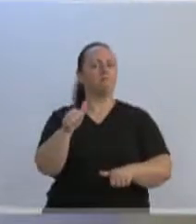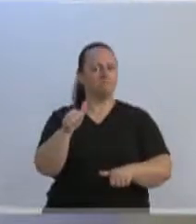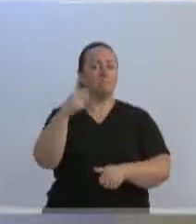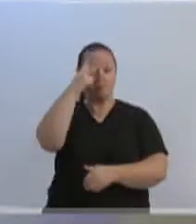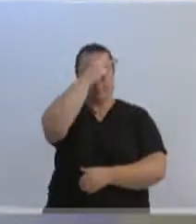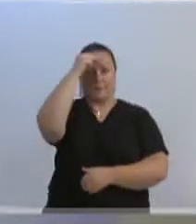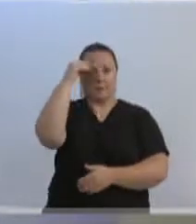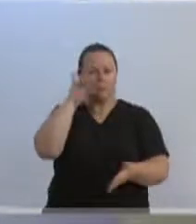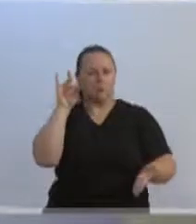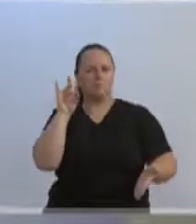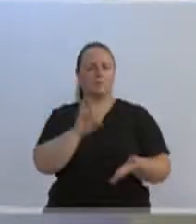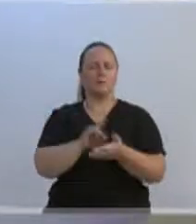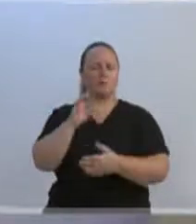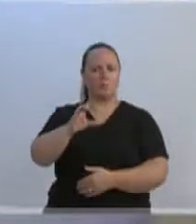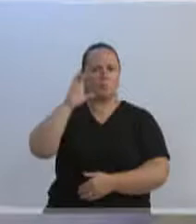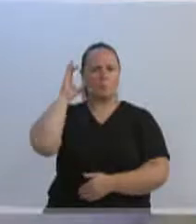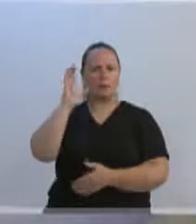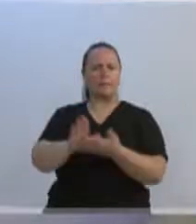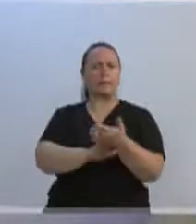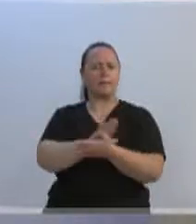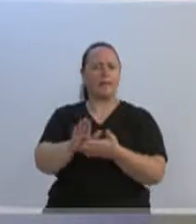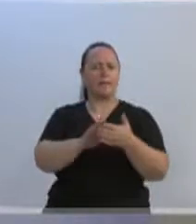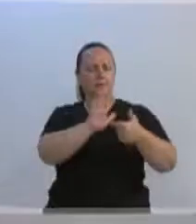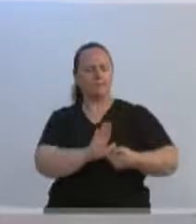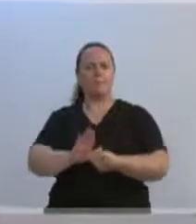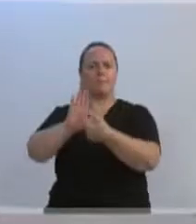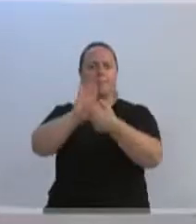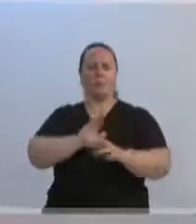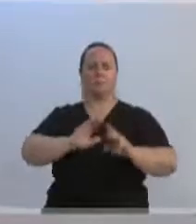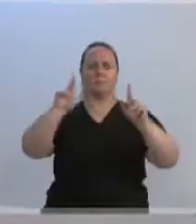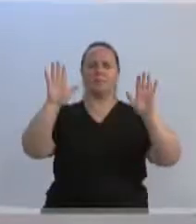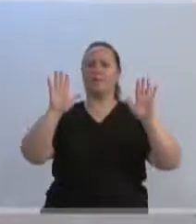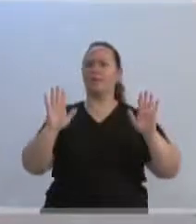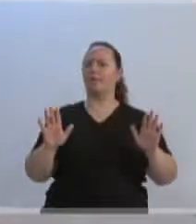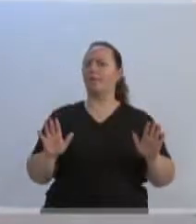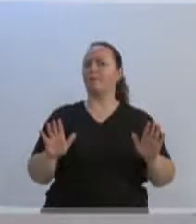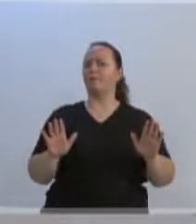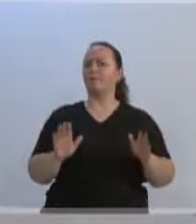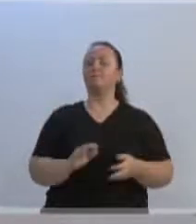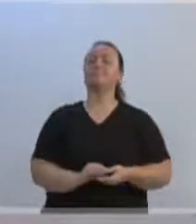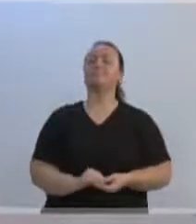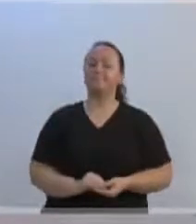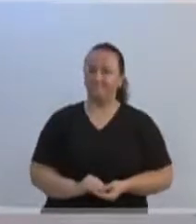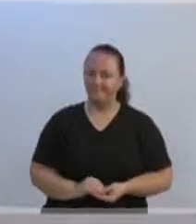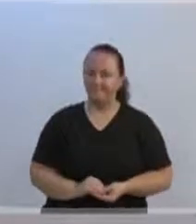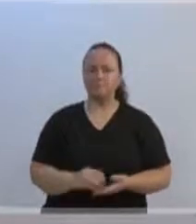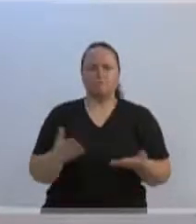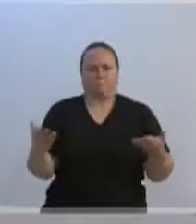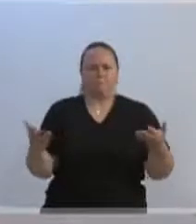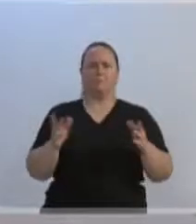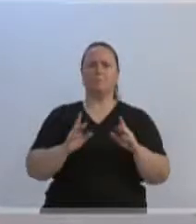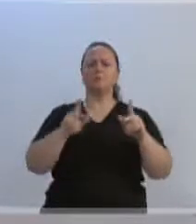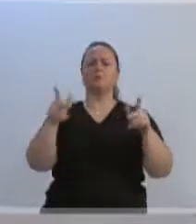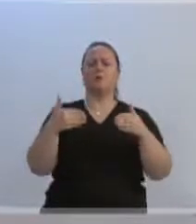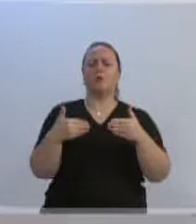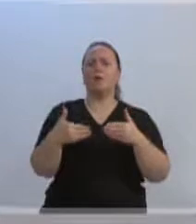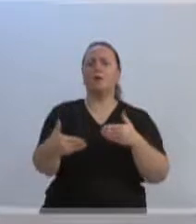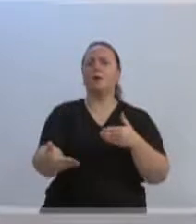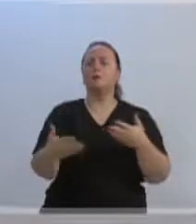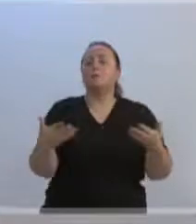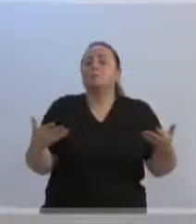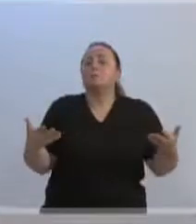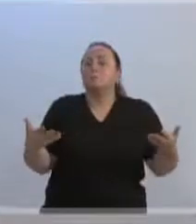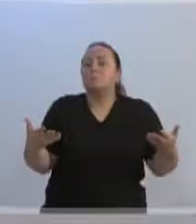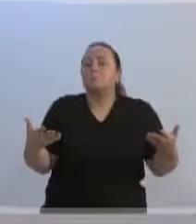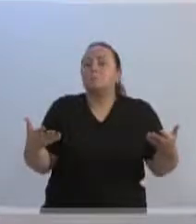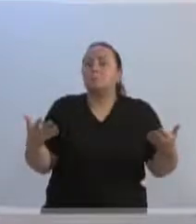que queira fazer diferente de todos os outros e esse diferente de todos os outros que estão esperando esse diferente de todos os outros